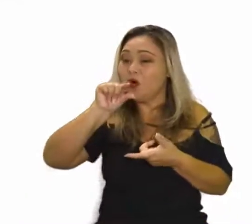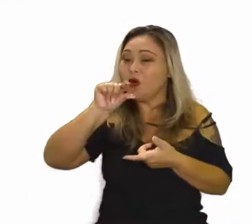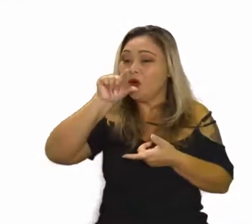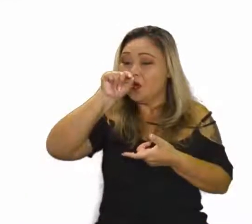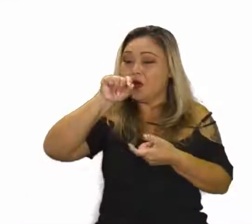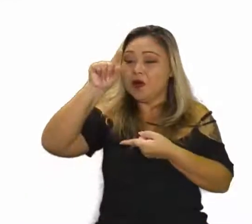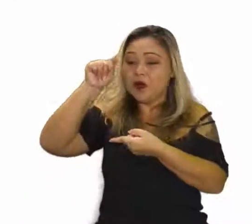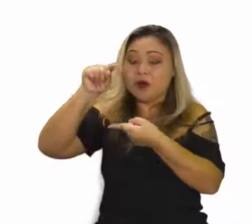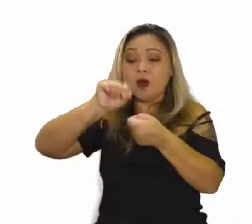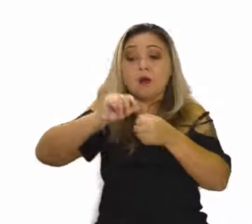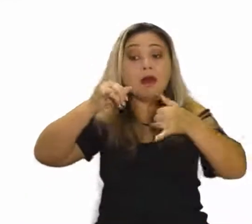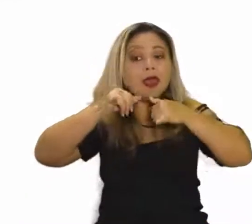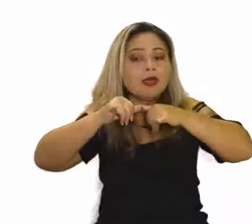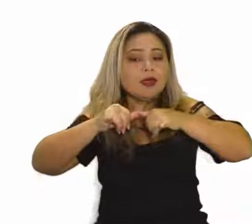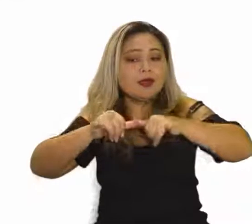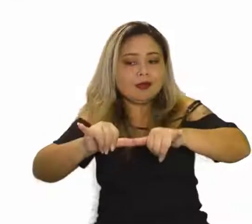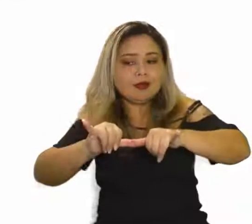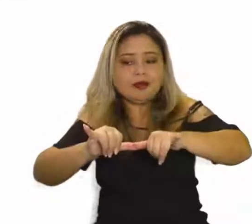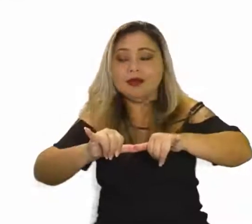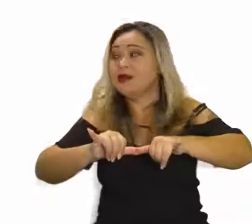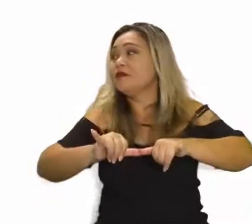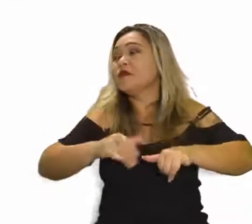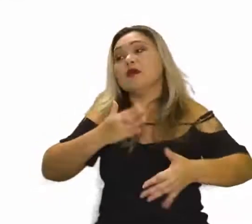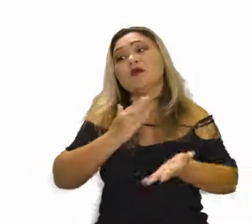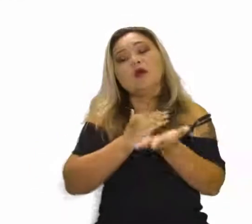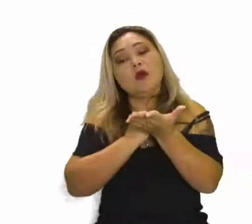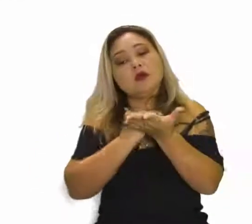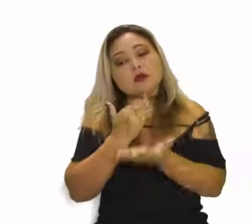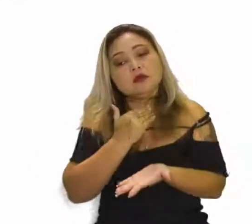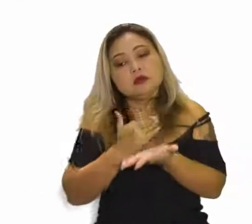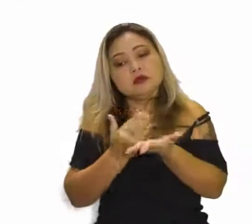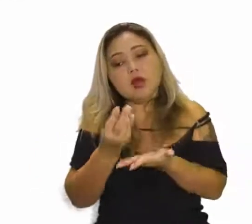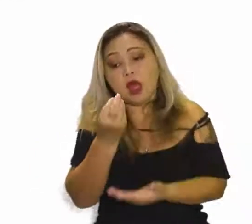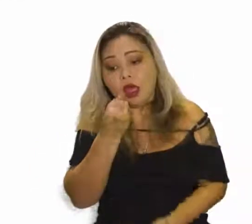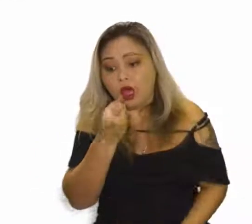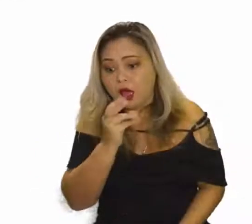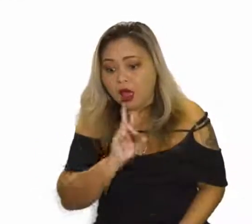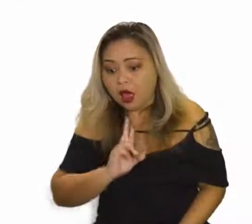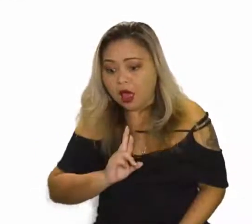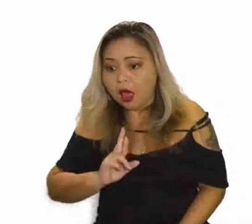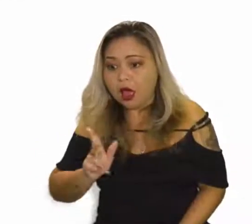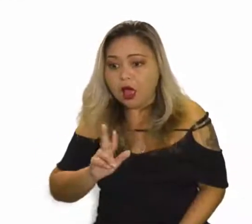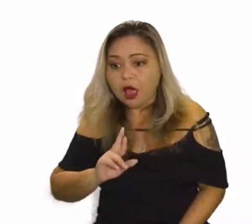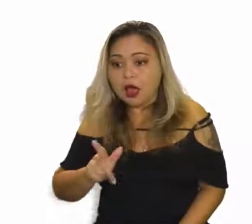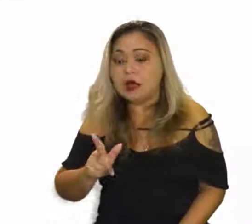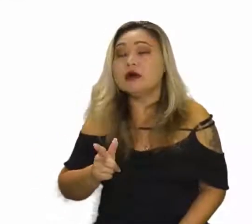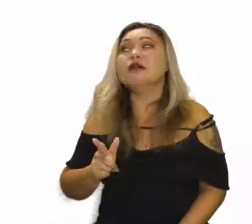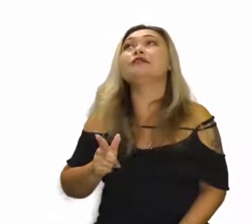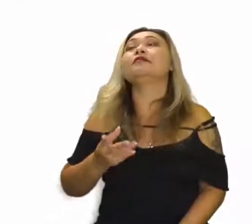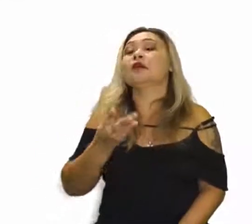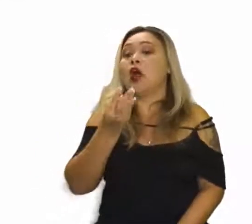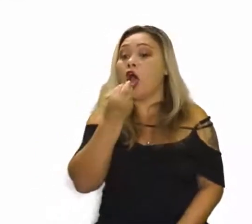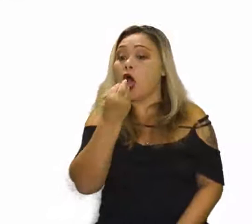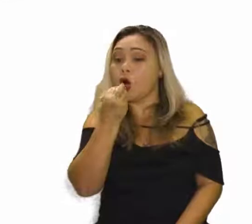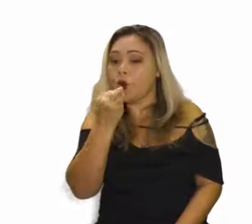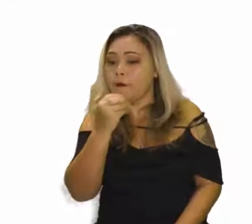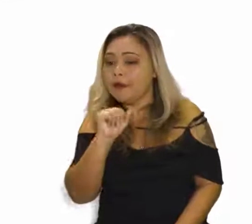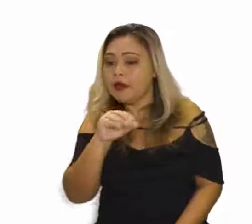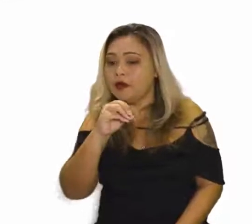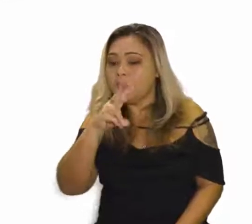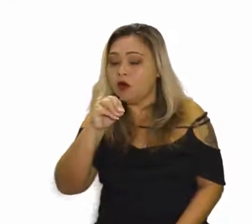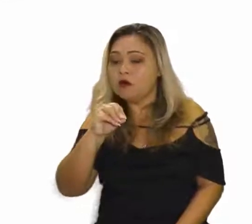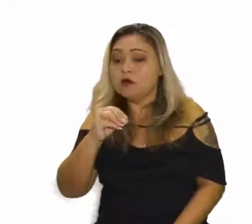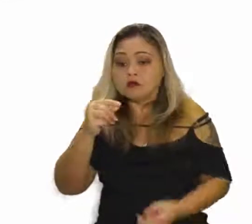Em supermercado, gente, quando você começa a comer ovo, você vê a diferença. Ah, professor, mas eu não tenho que